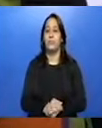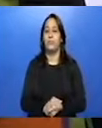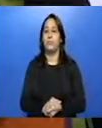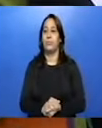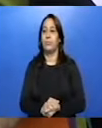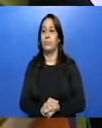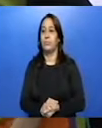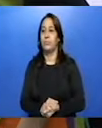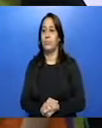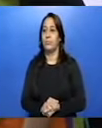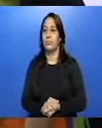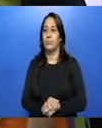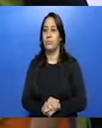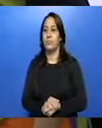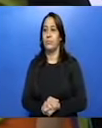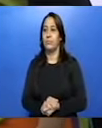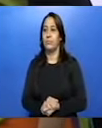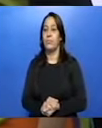só. No,